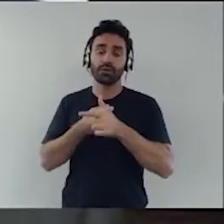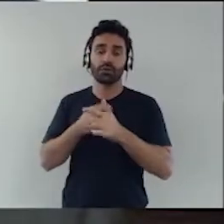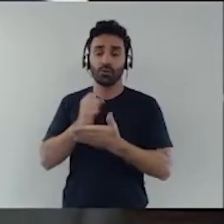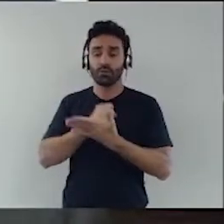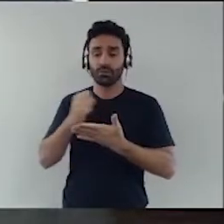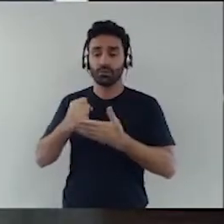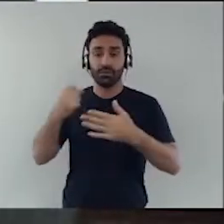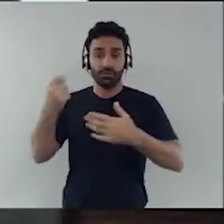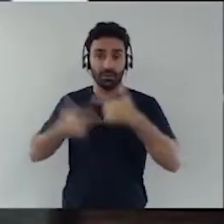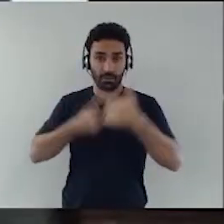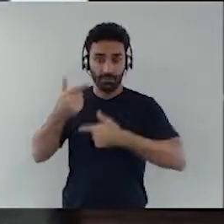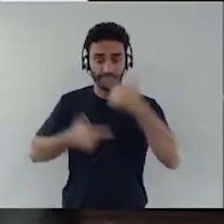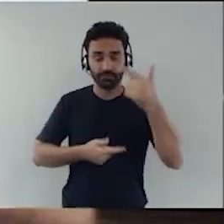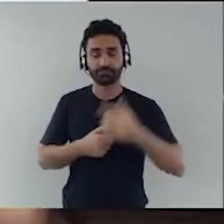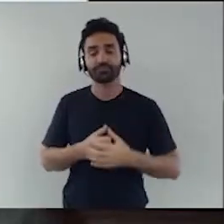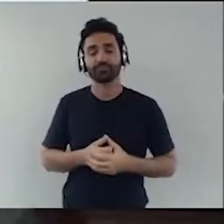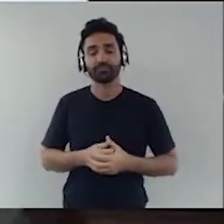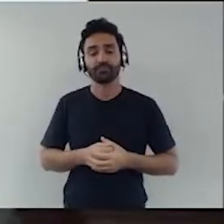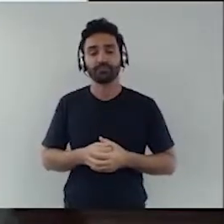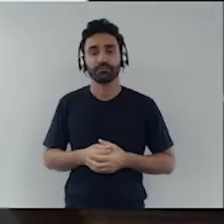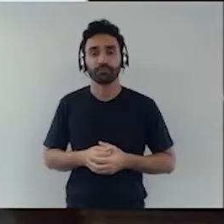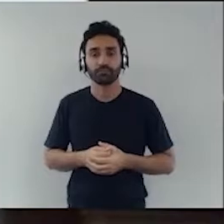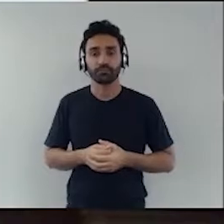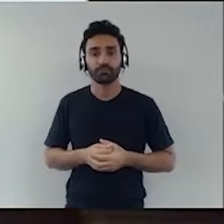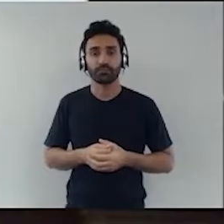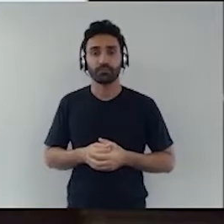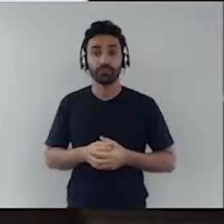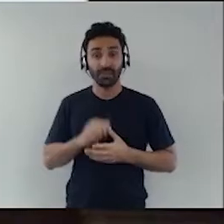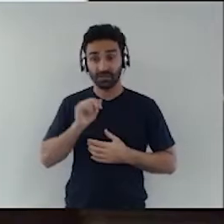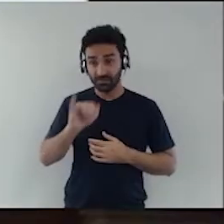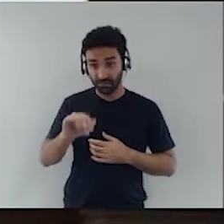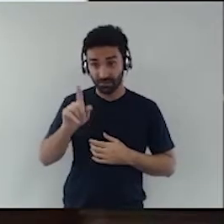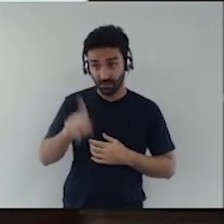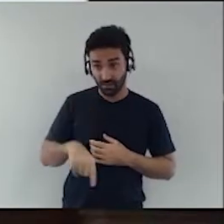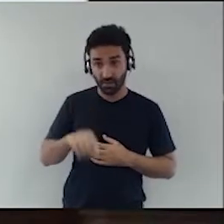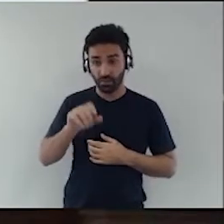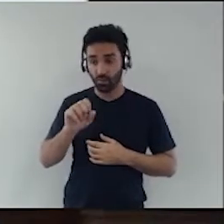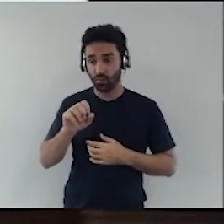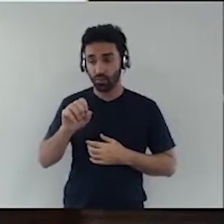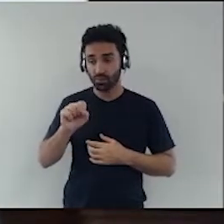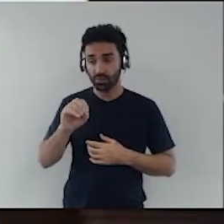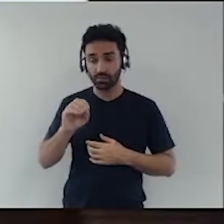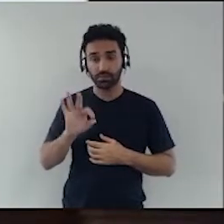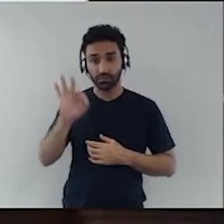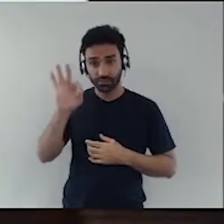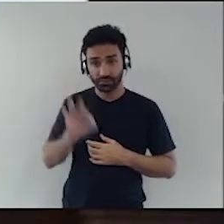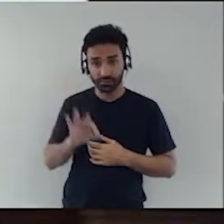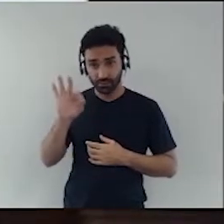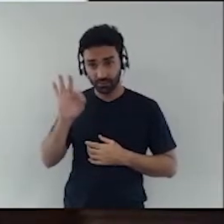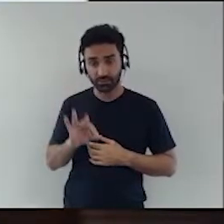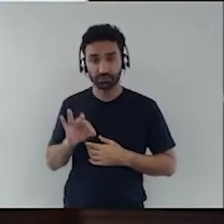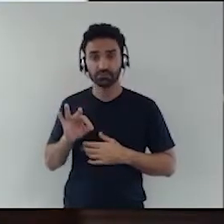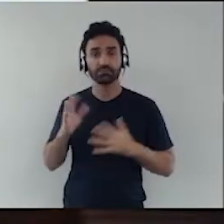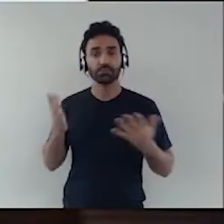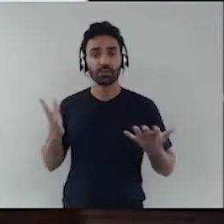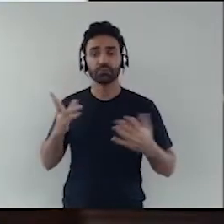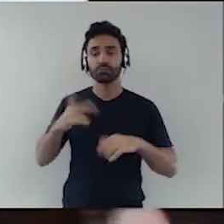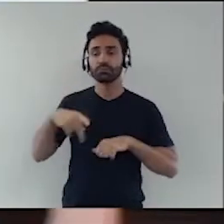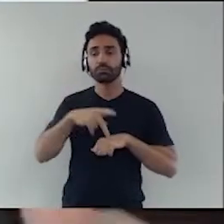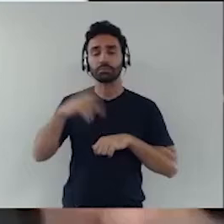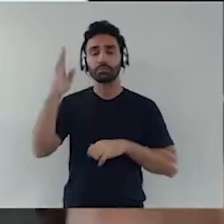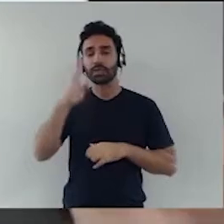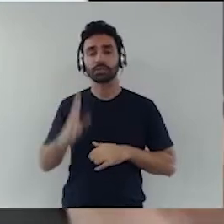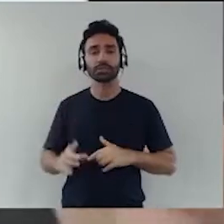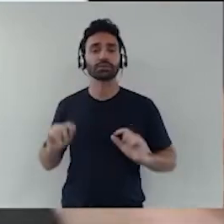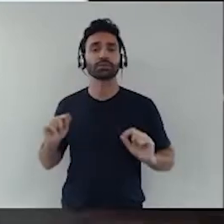trabalho. Ora, se a massa foi 80%, o que é inusitado no nosso país é que